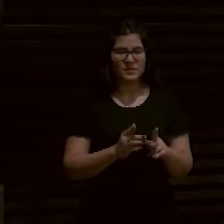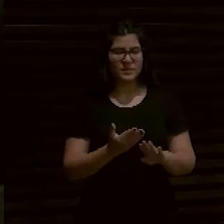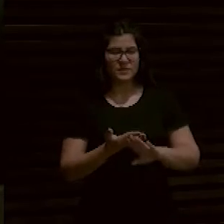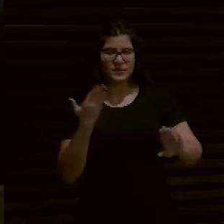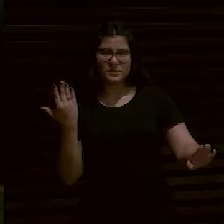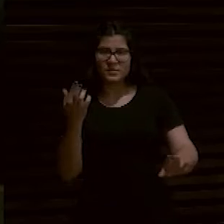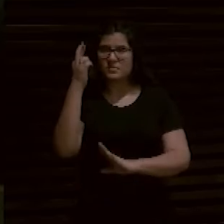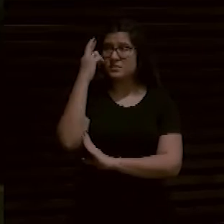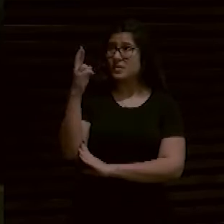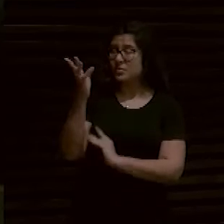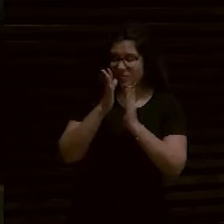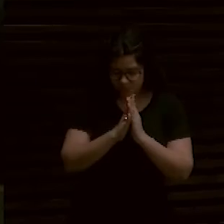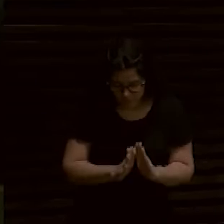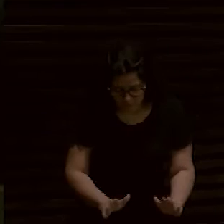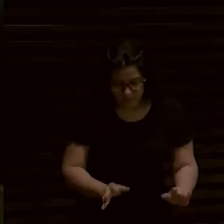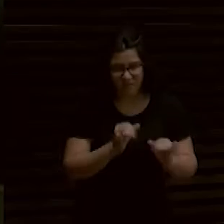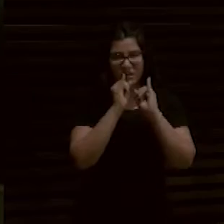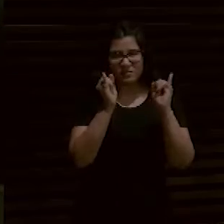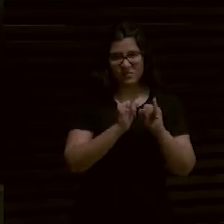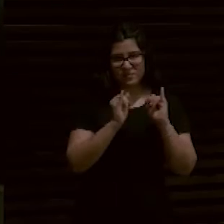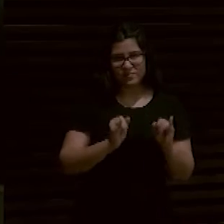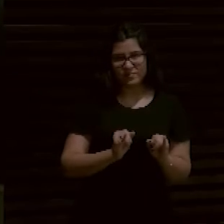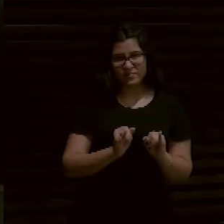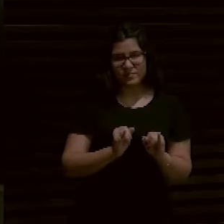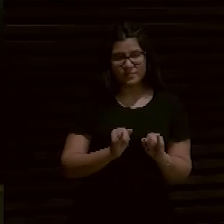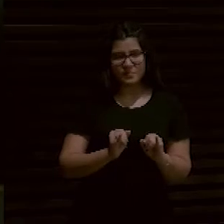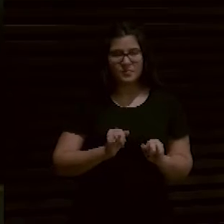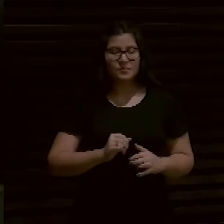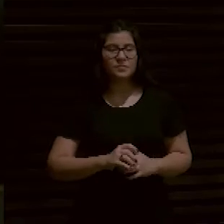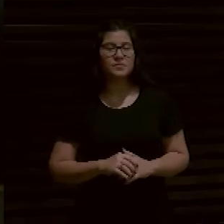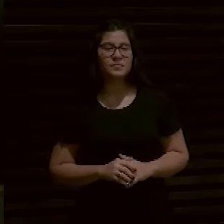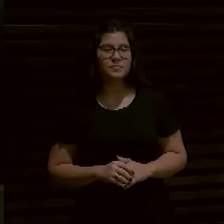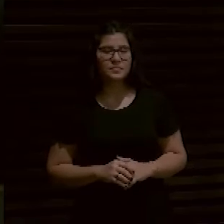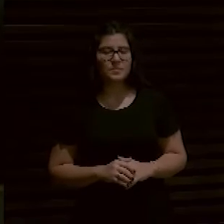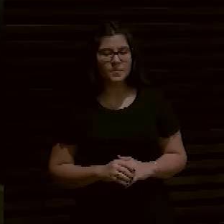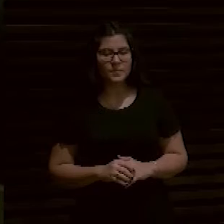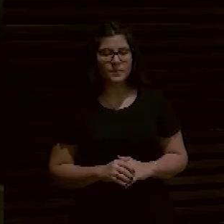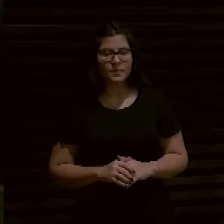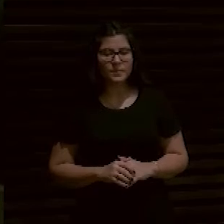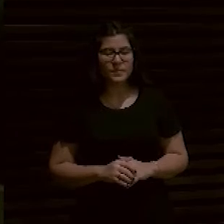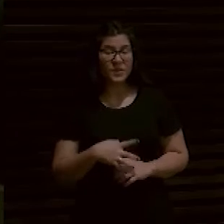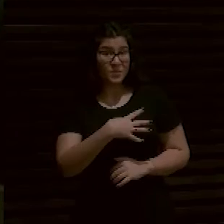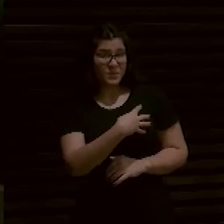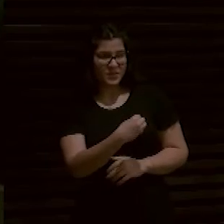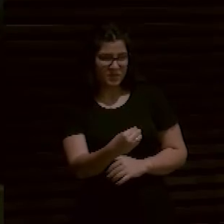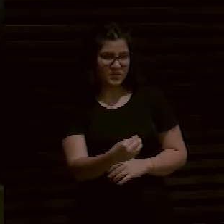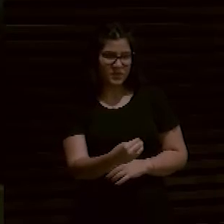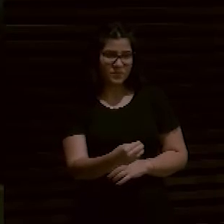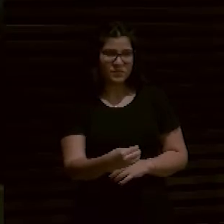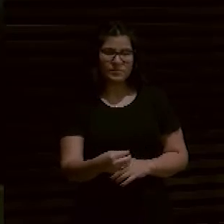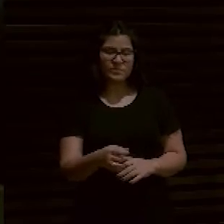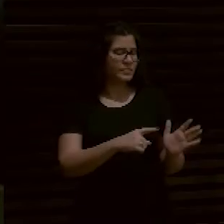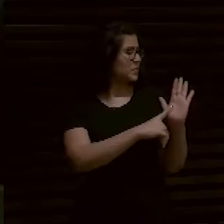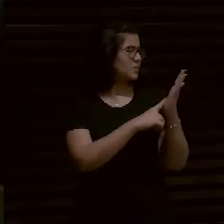que adorava a Baal, a outro Deus. Uma geração que não